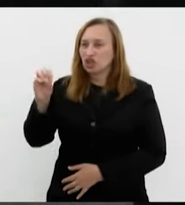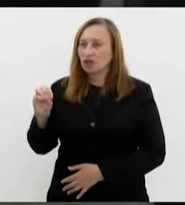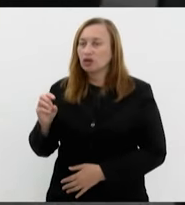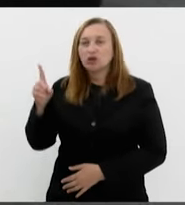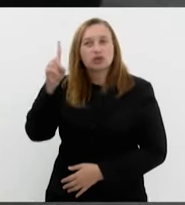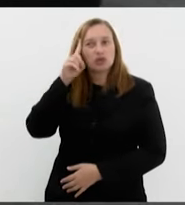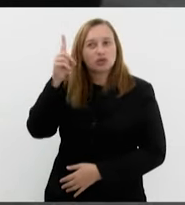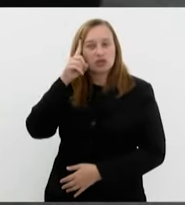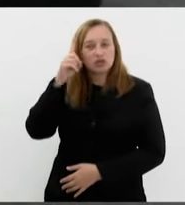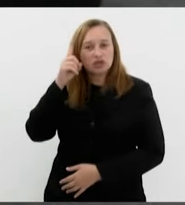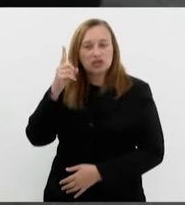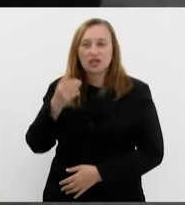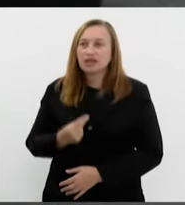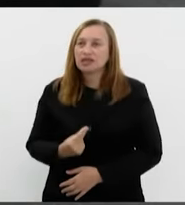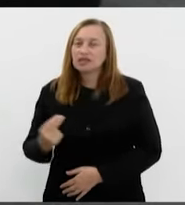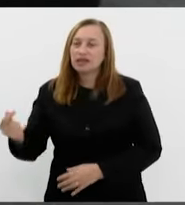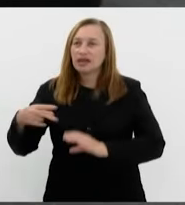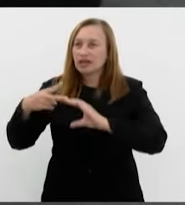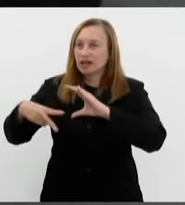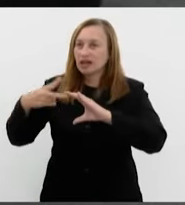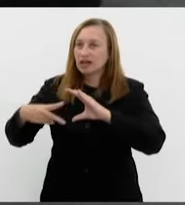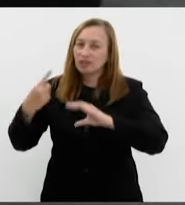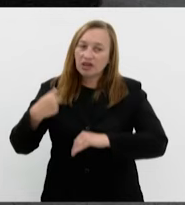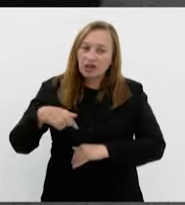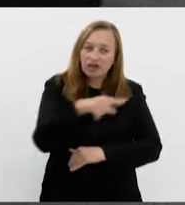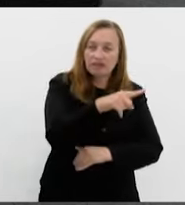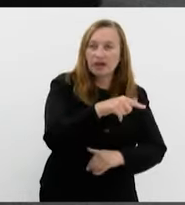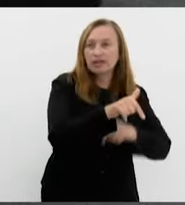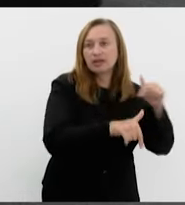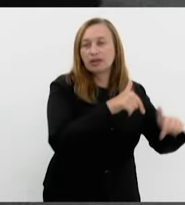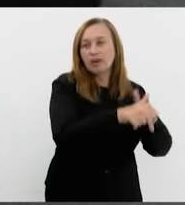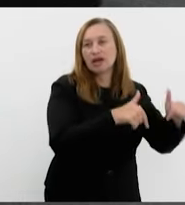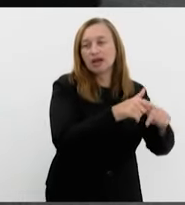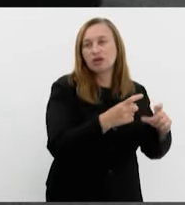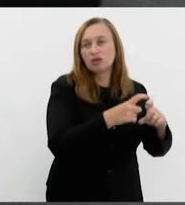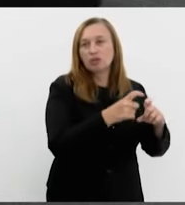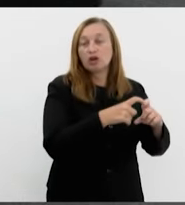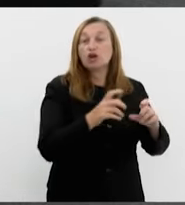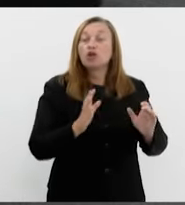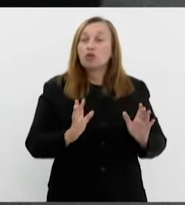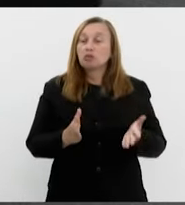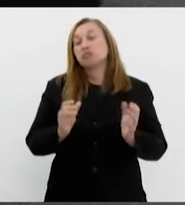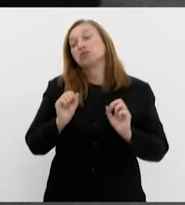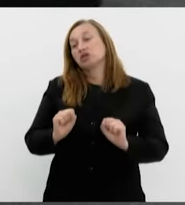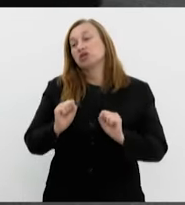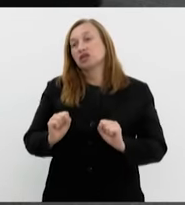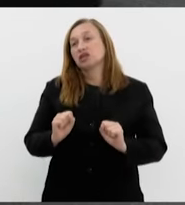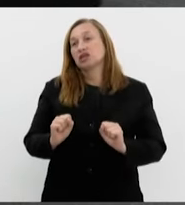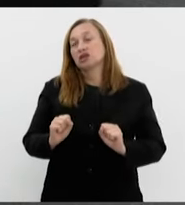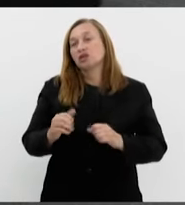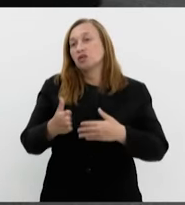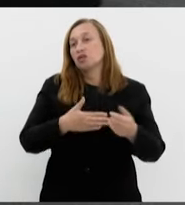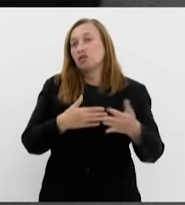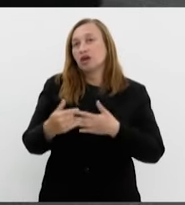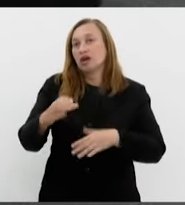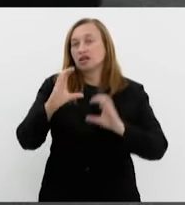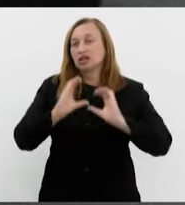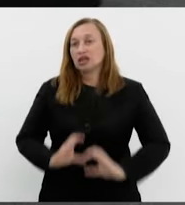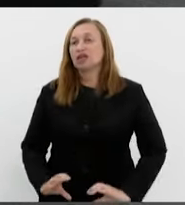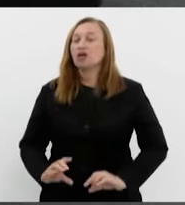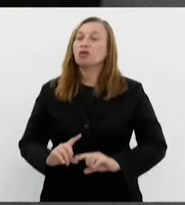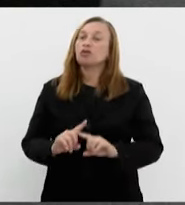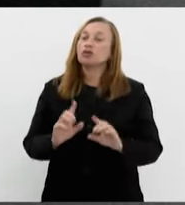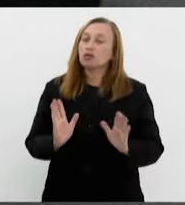vai operar horas a fio, e dessa vez poderia ter sido qualquer cidadão, mas foi o coronel, um amigo querido, e está sob os cuidados